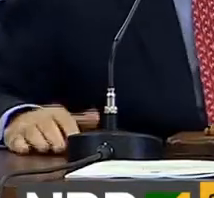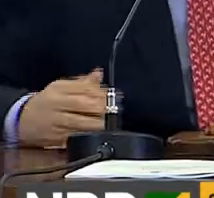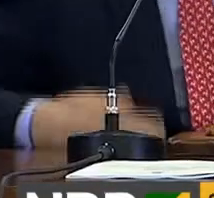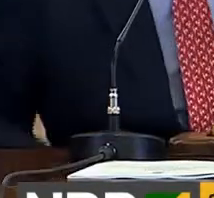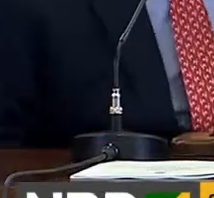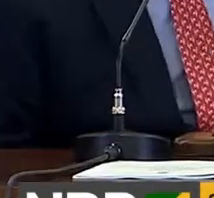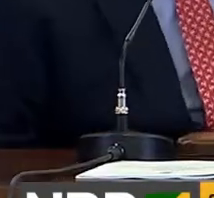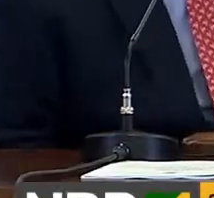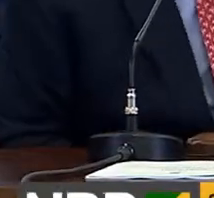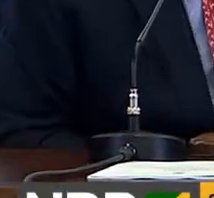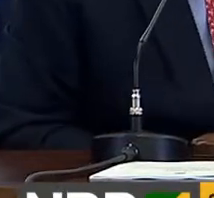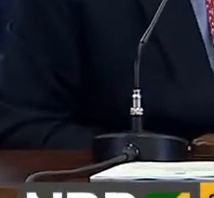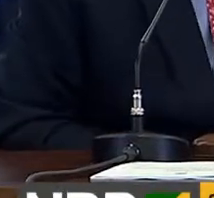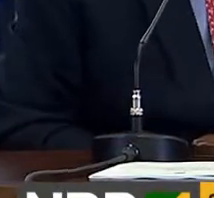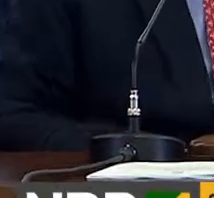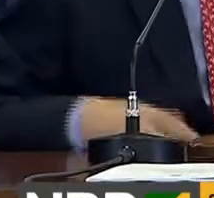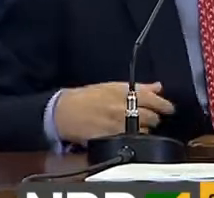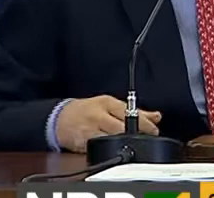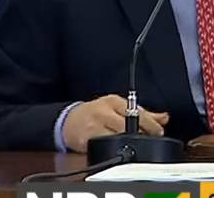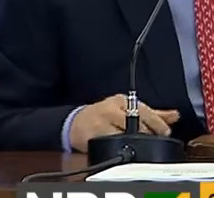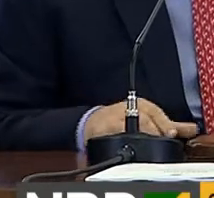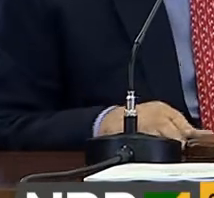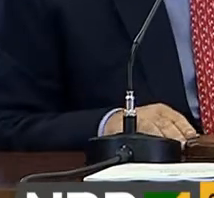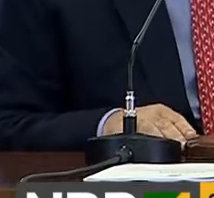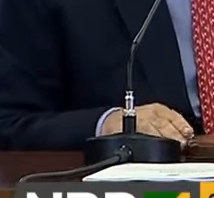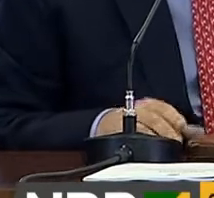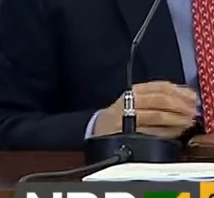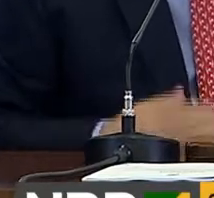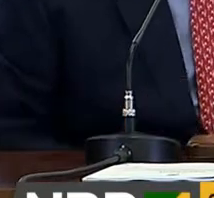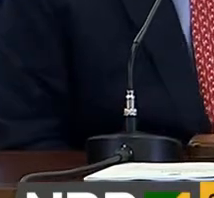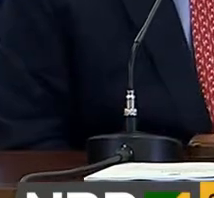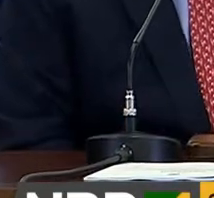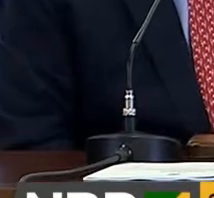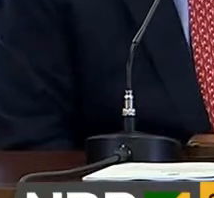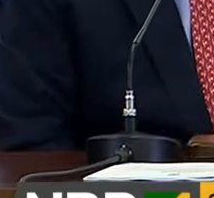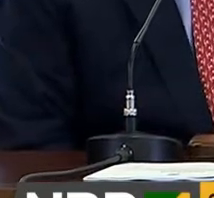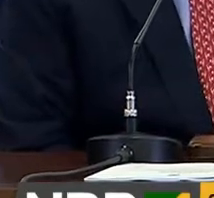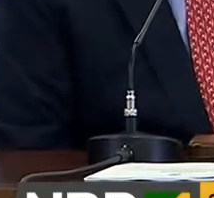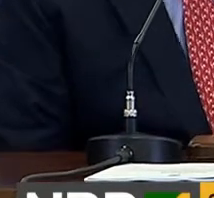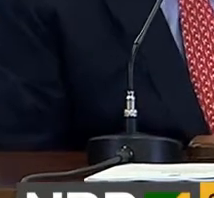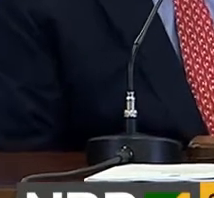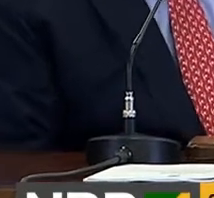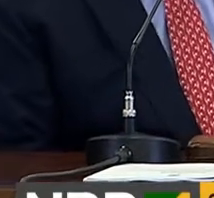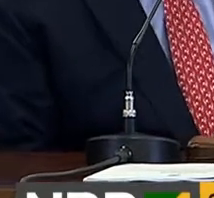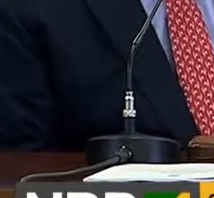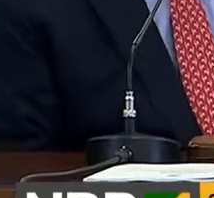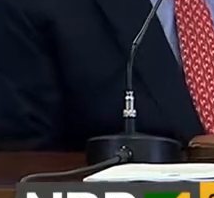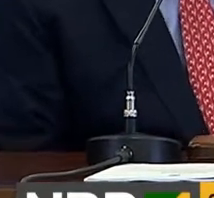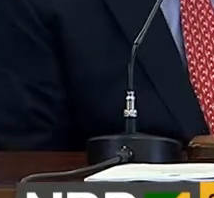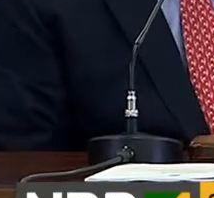Muito obrigado, apreciado presidente. Presidente Temer, realmente,